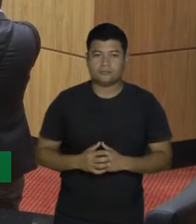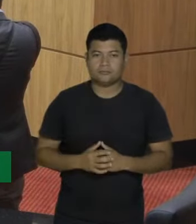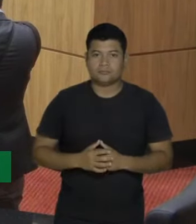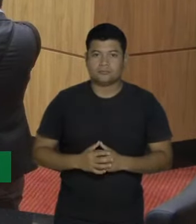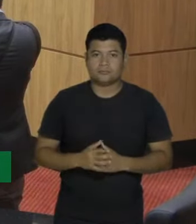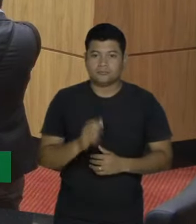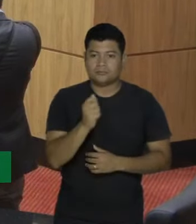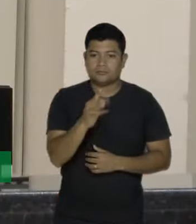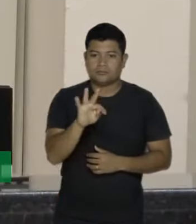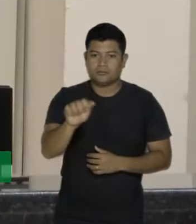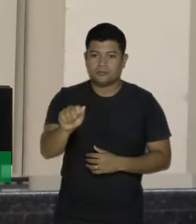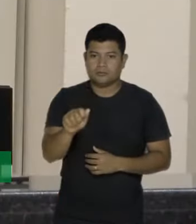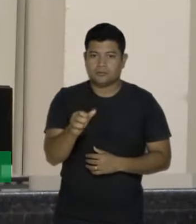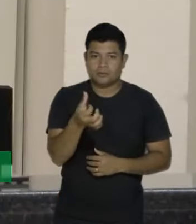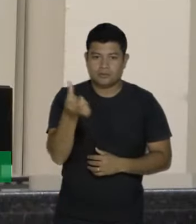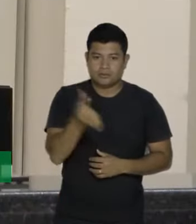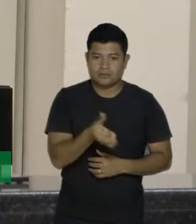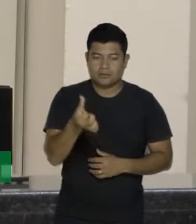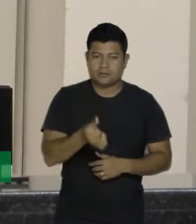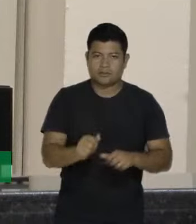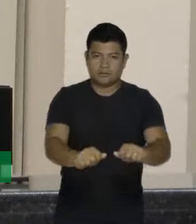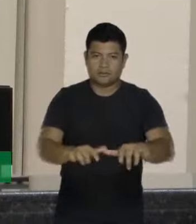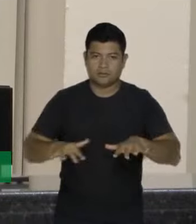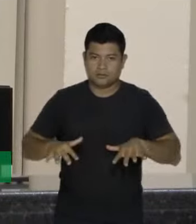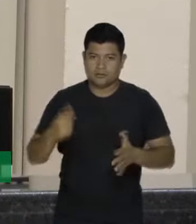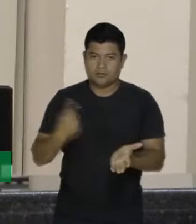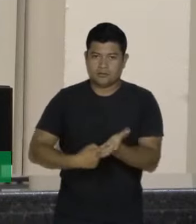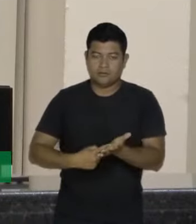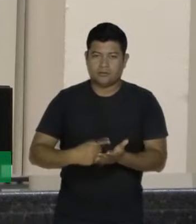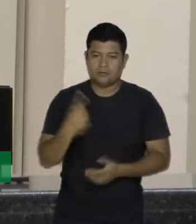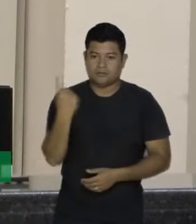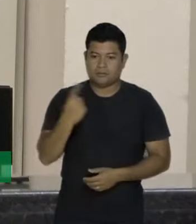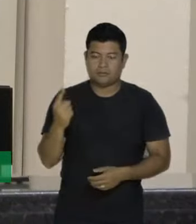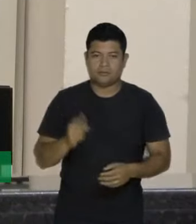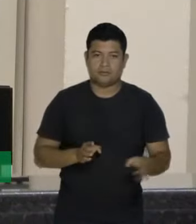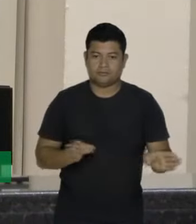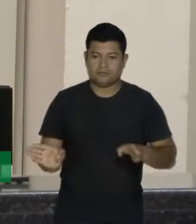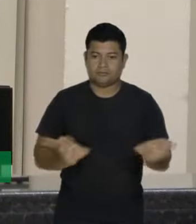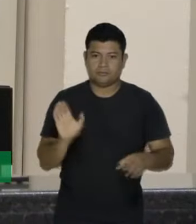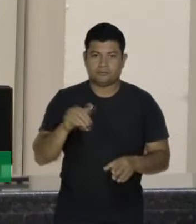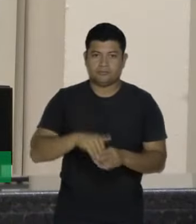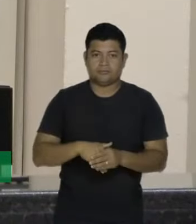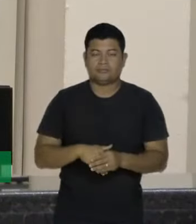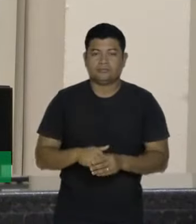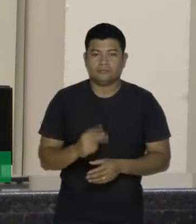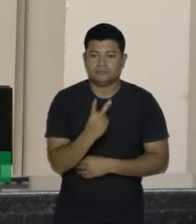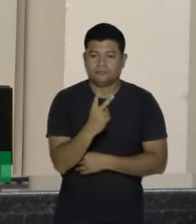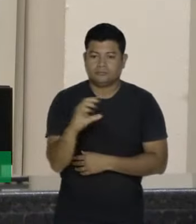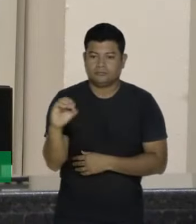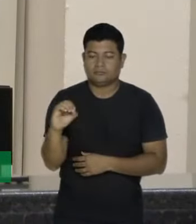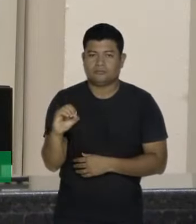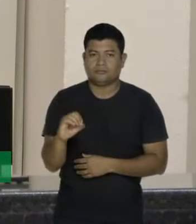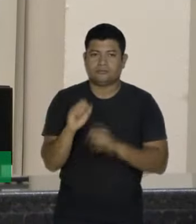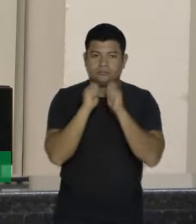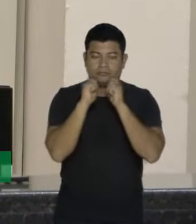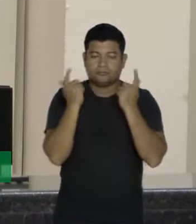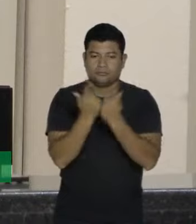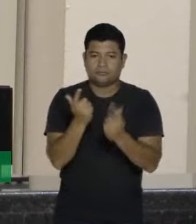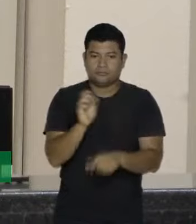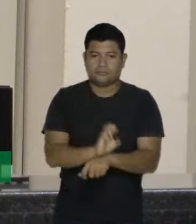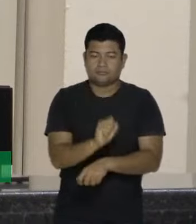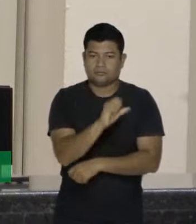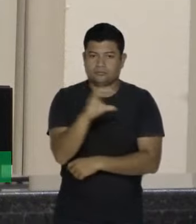Ata da 6ª sessão ordinária da 1ª sessão legislativa da 20ª legislatura da Assembleia Legislativa do Estado de